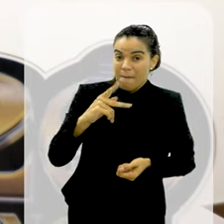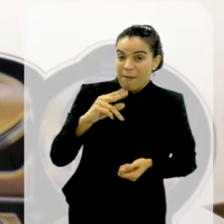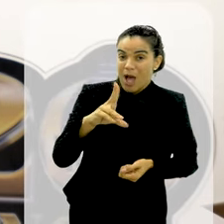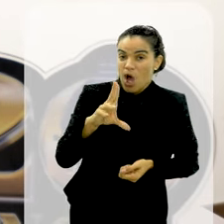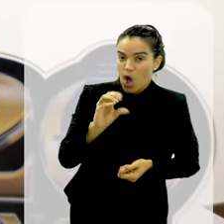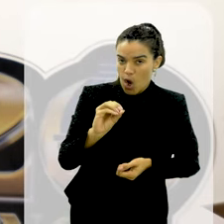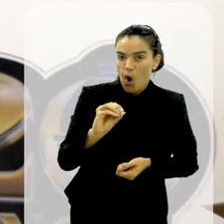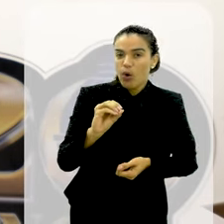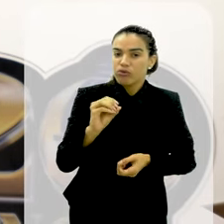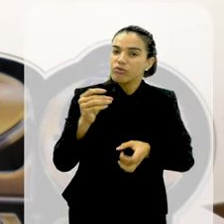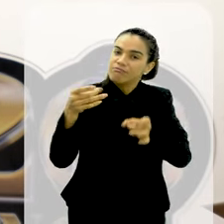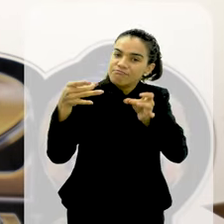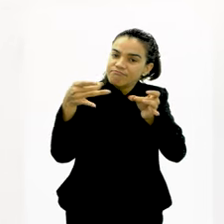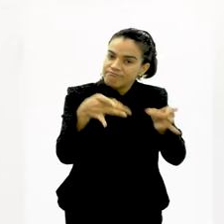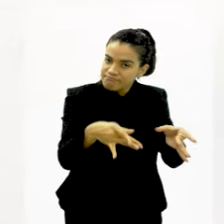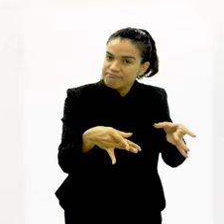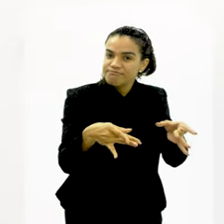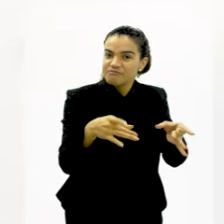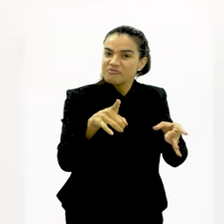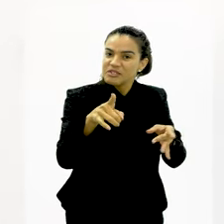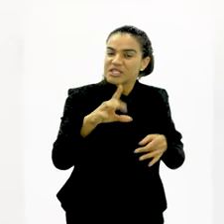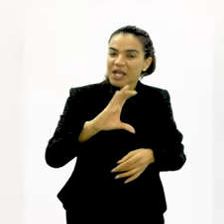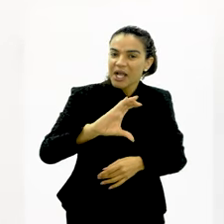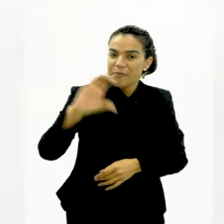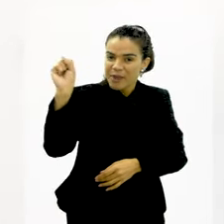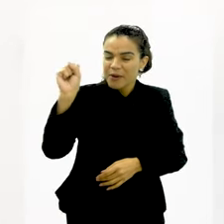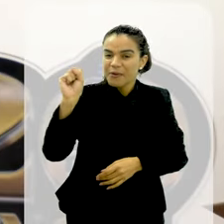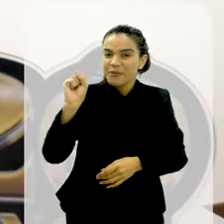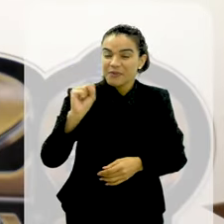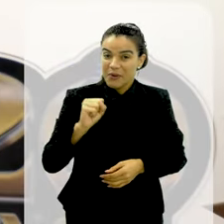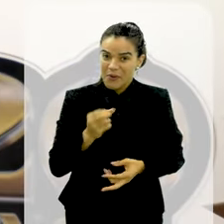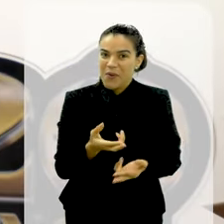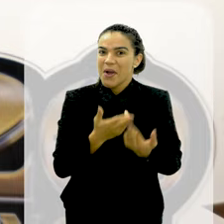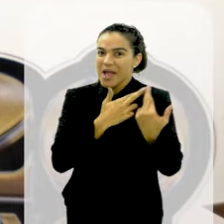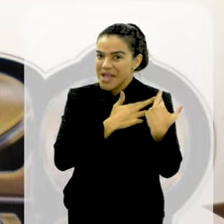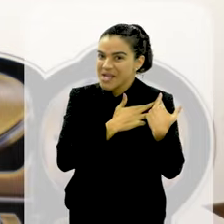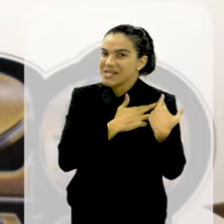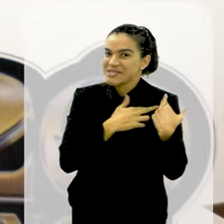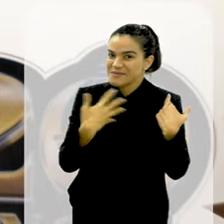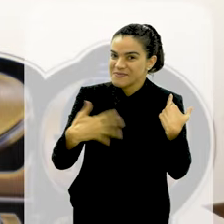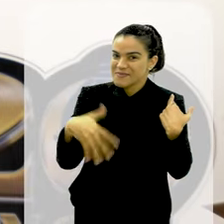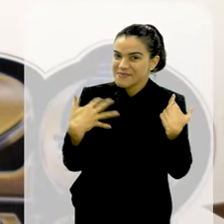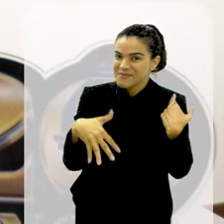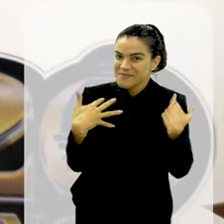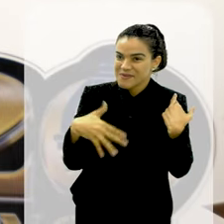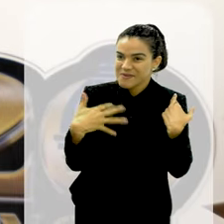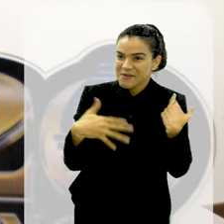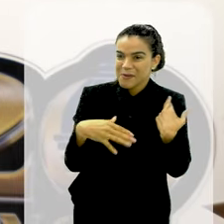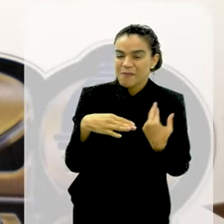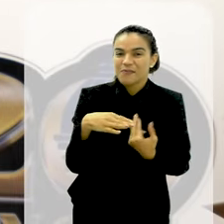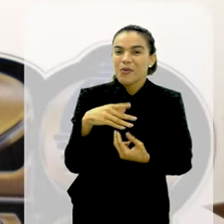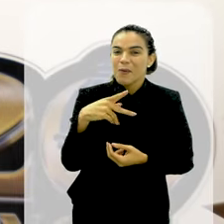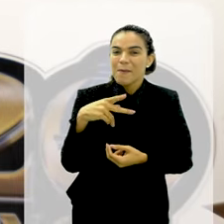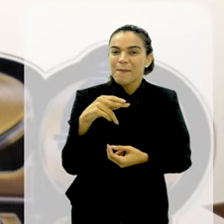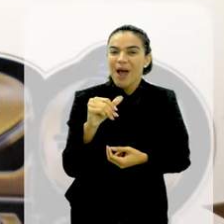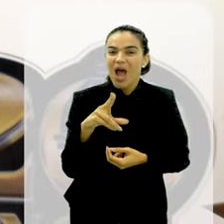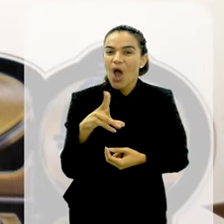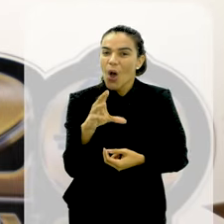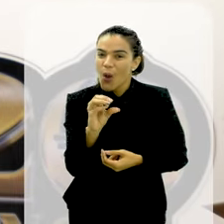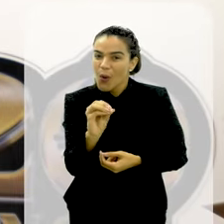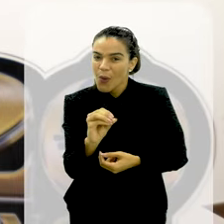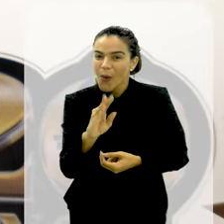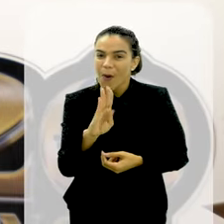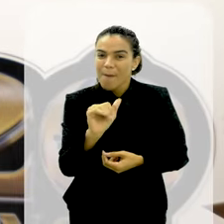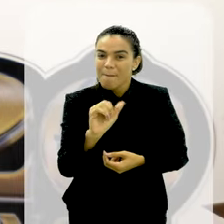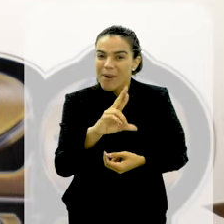Paulo Barros. Sim. Com isso você considera. Com isso você considera o Paulo Barros